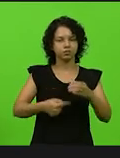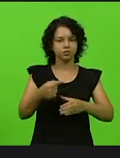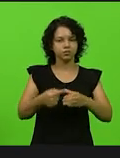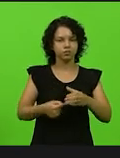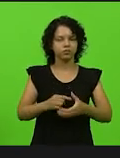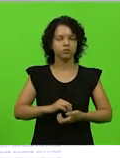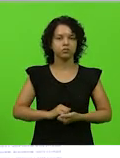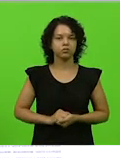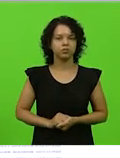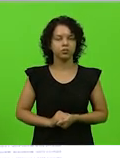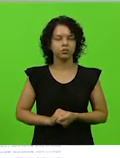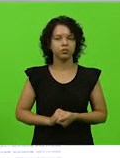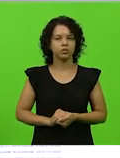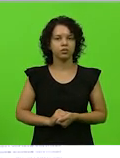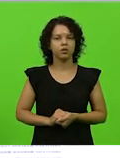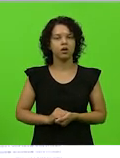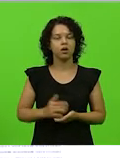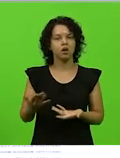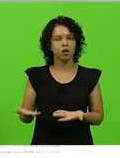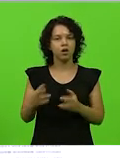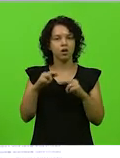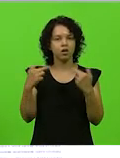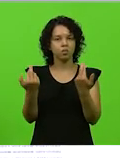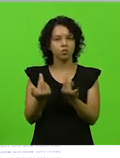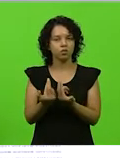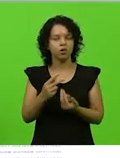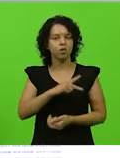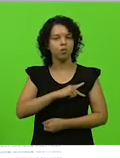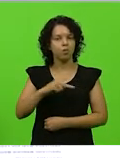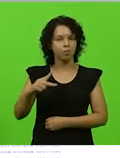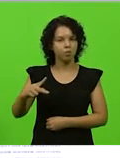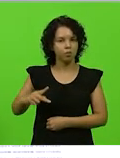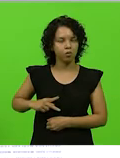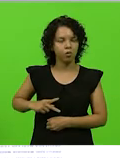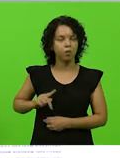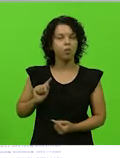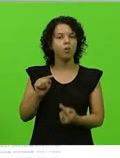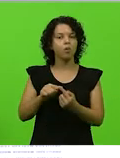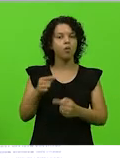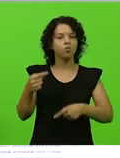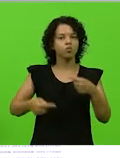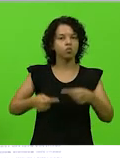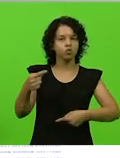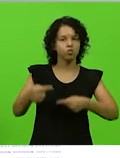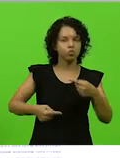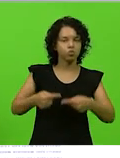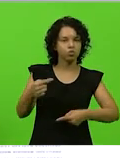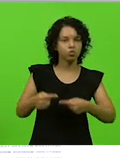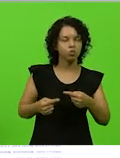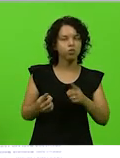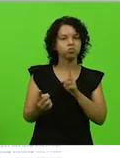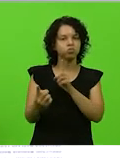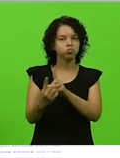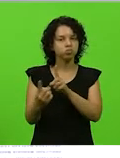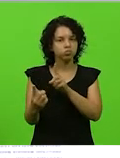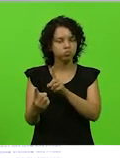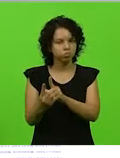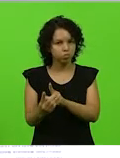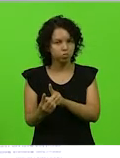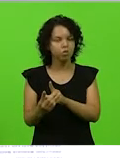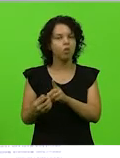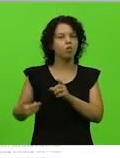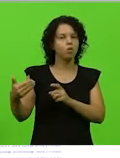comissão para realização de uma audiência pública para discutir as alterações no benefício de prestação continuada